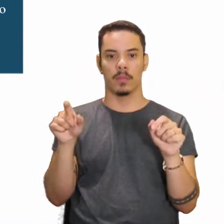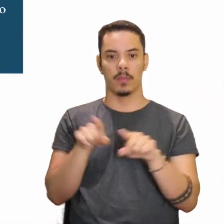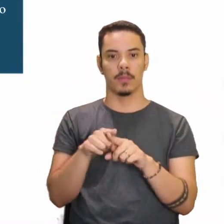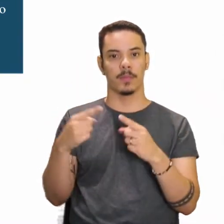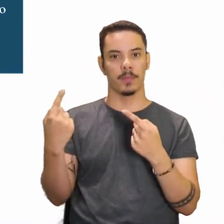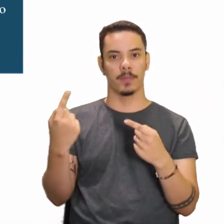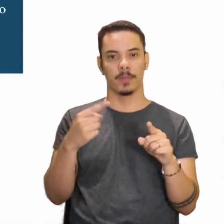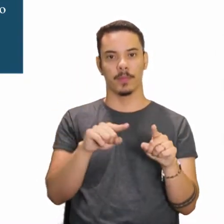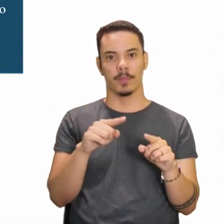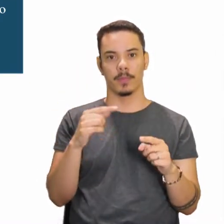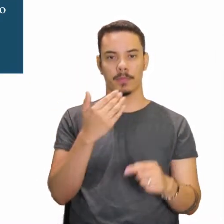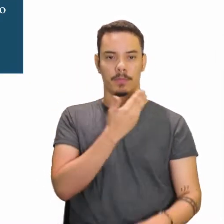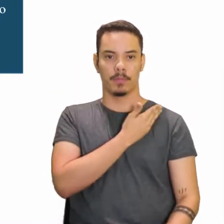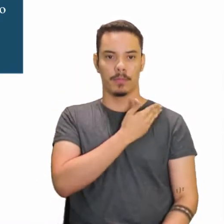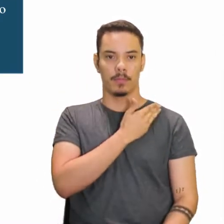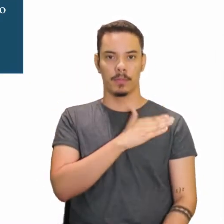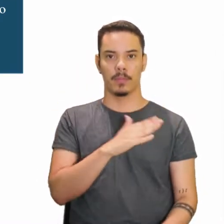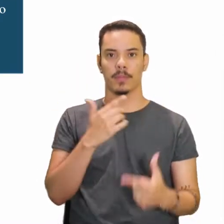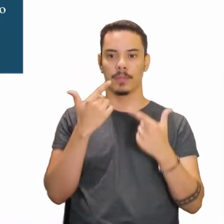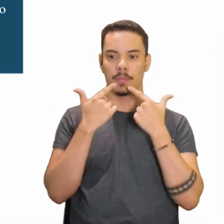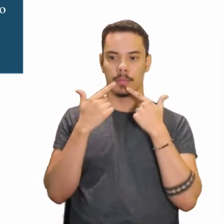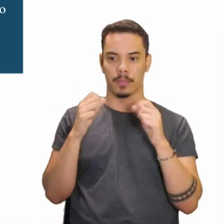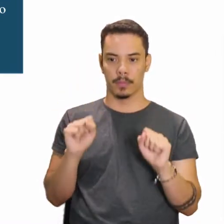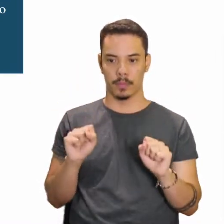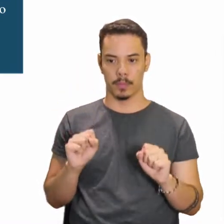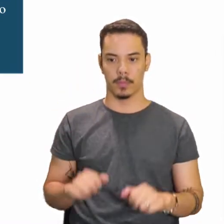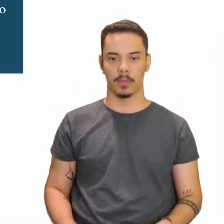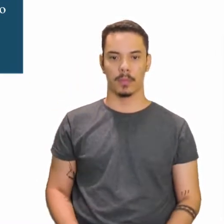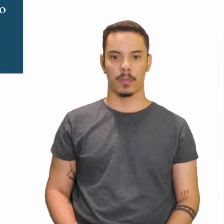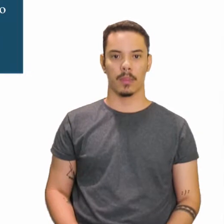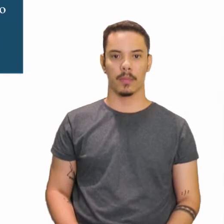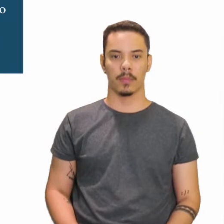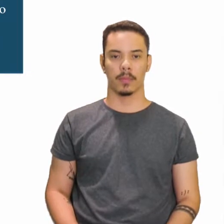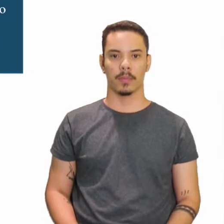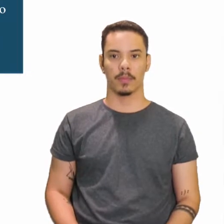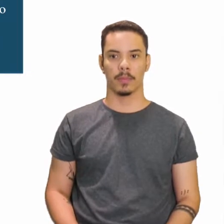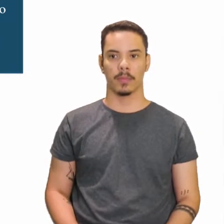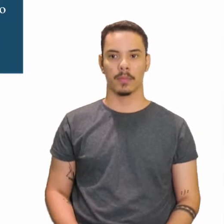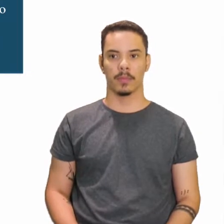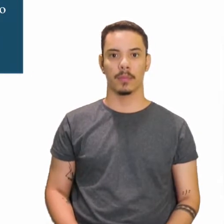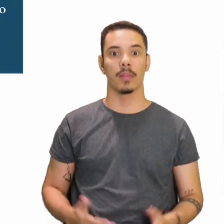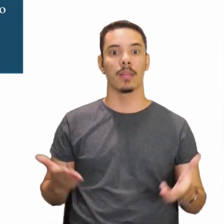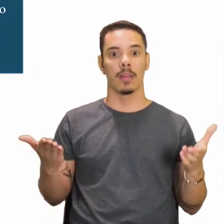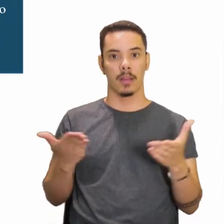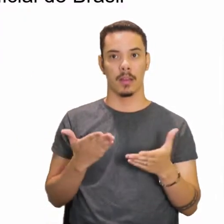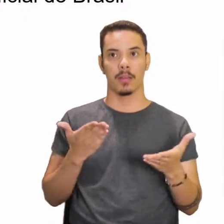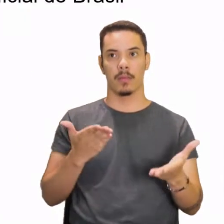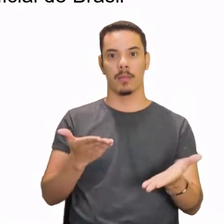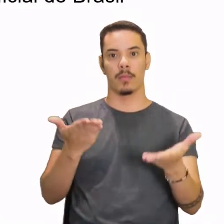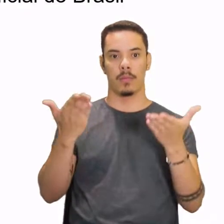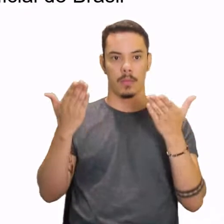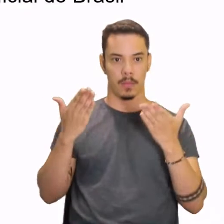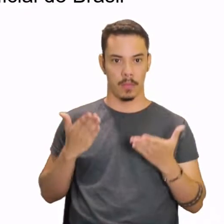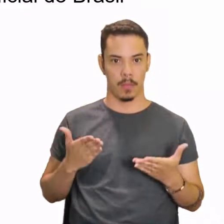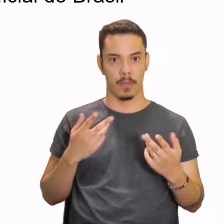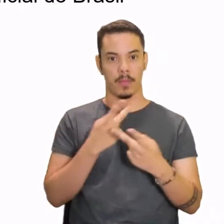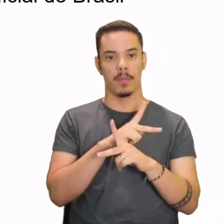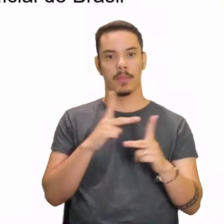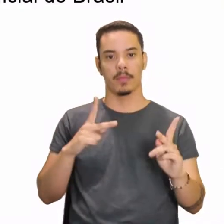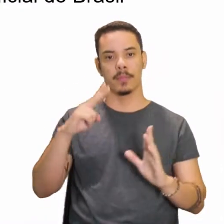a preconceitos linguísticos, beleza? Muito bem, eu vou já convidá-los para a